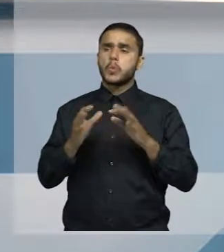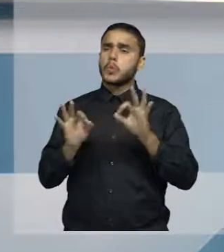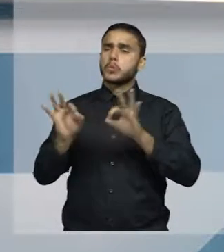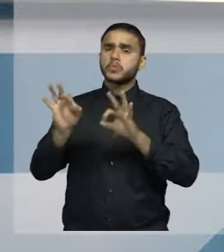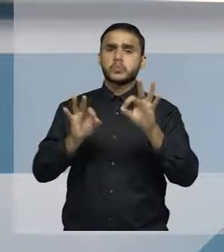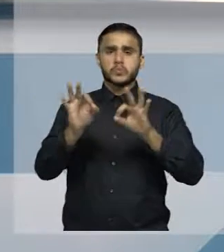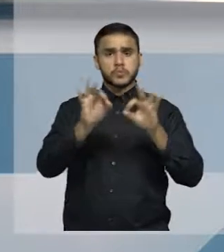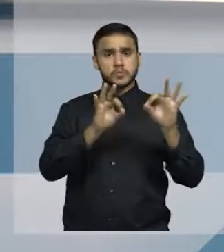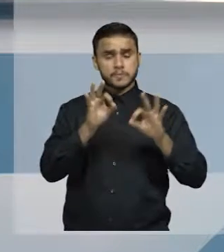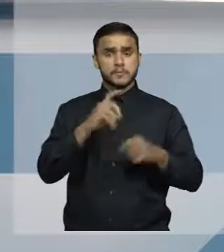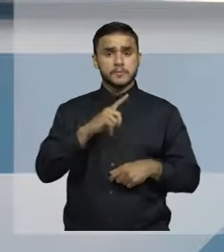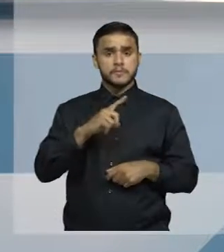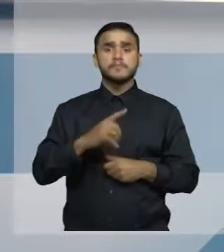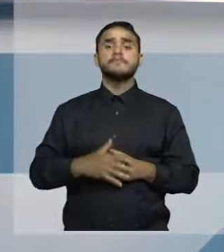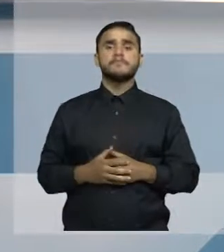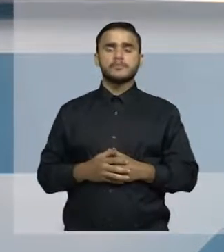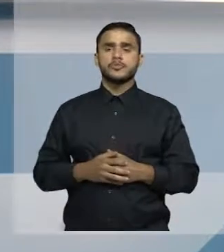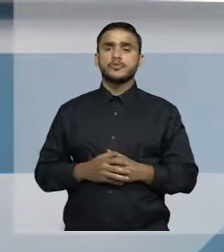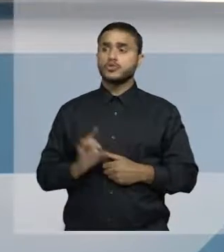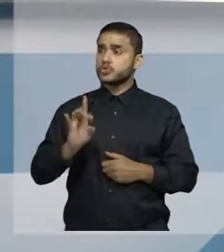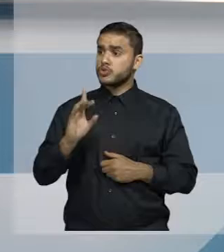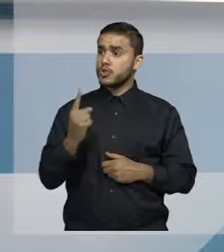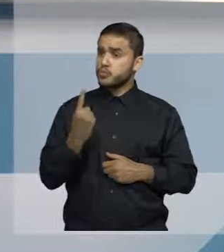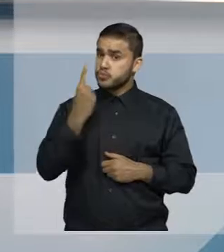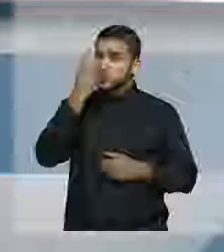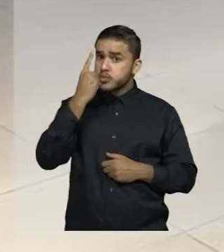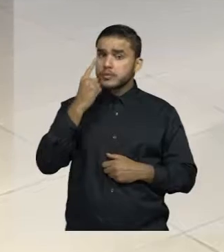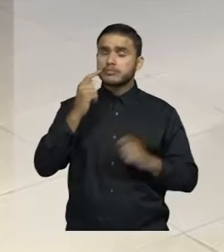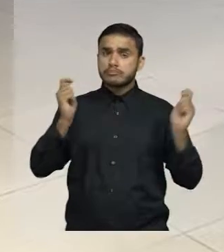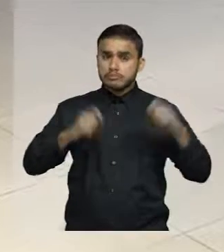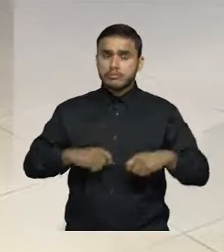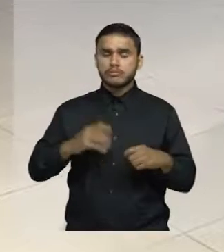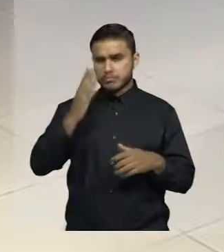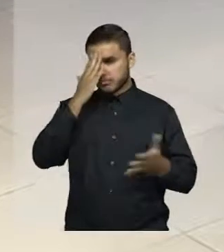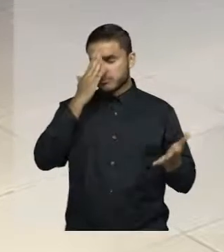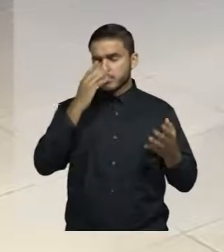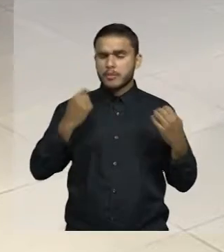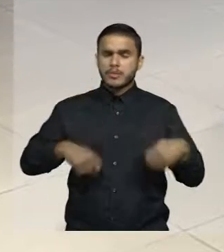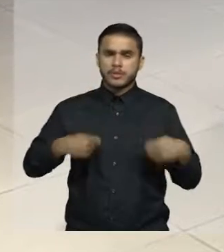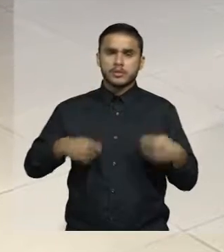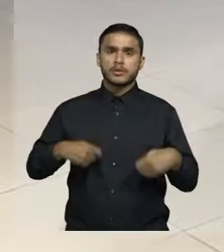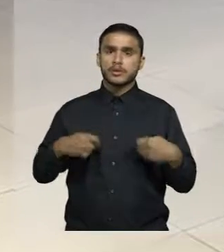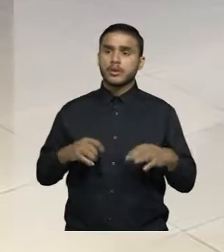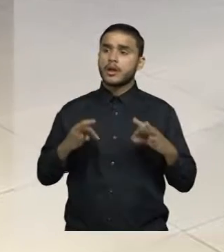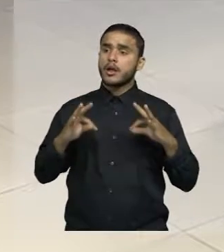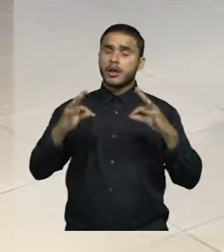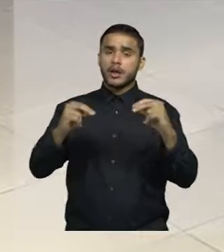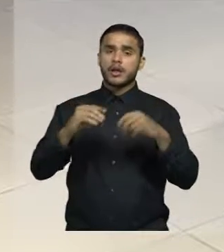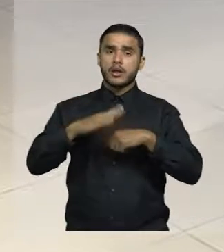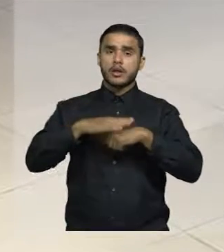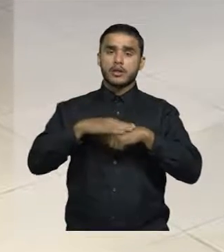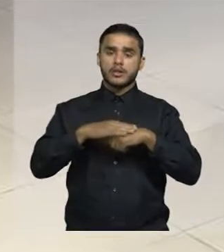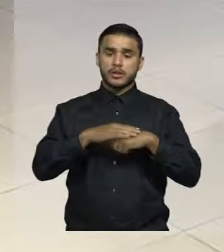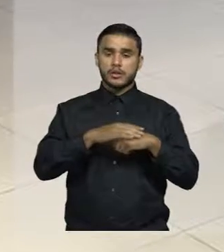de governo, Estado, seja a única área em que requer toda uma